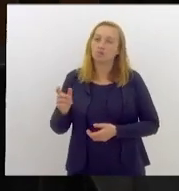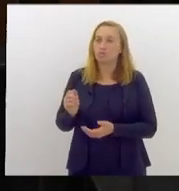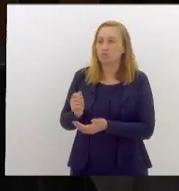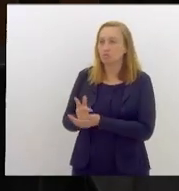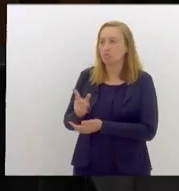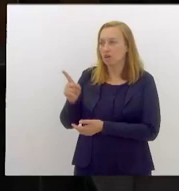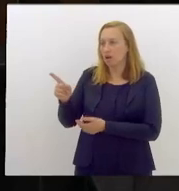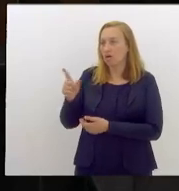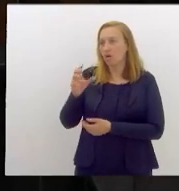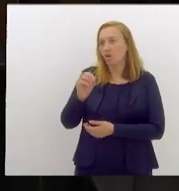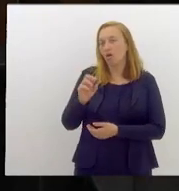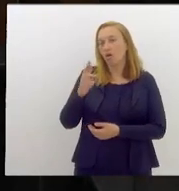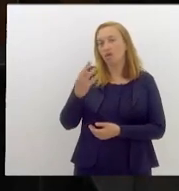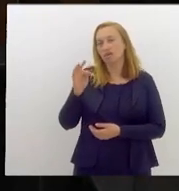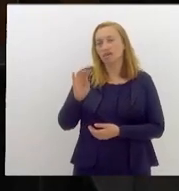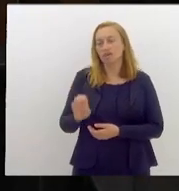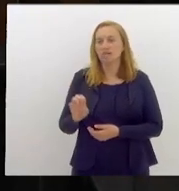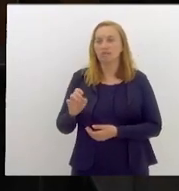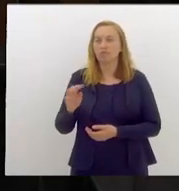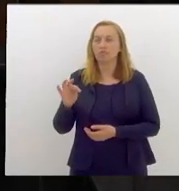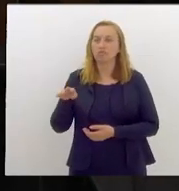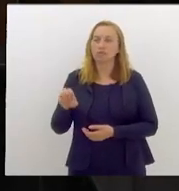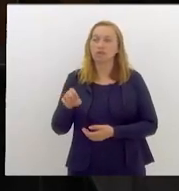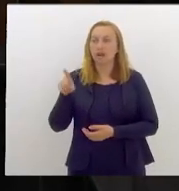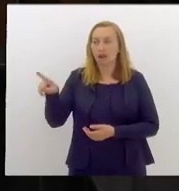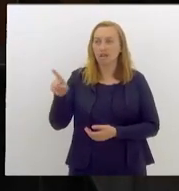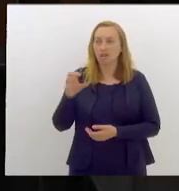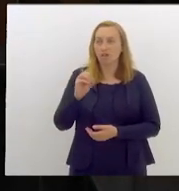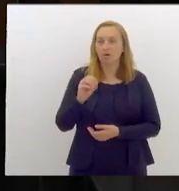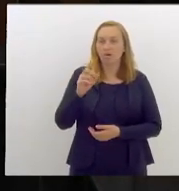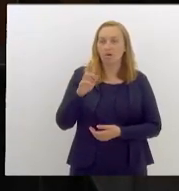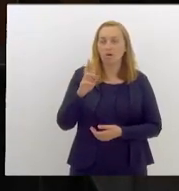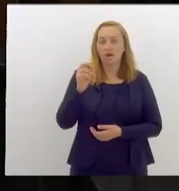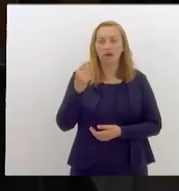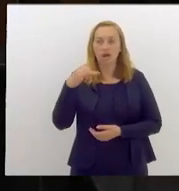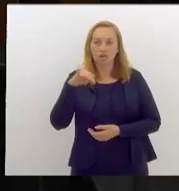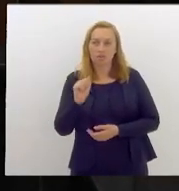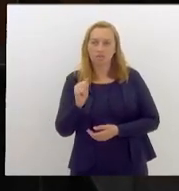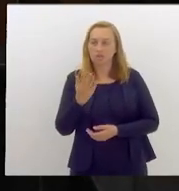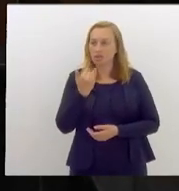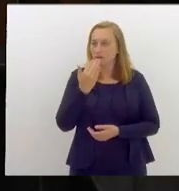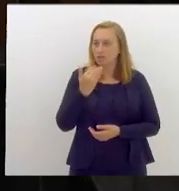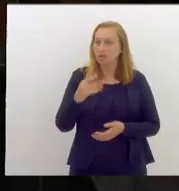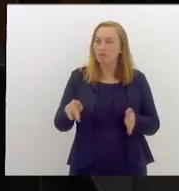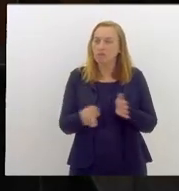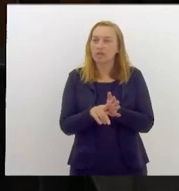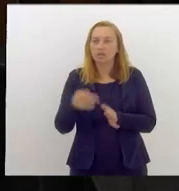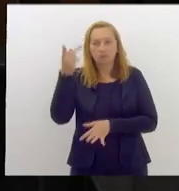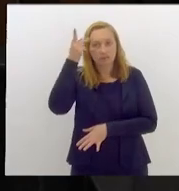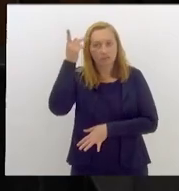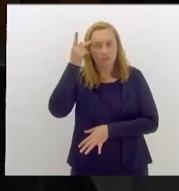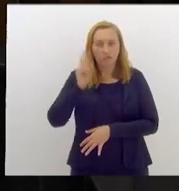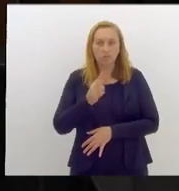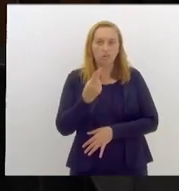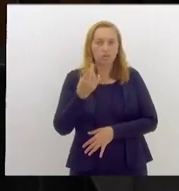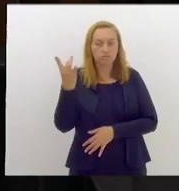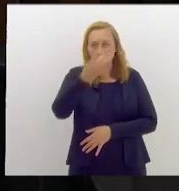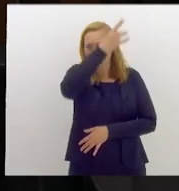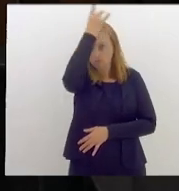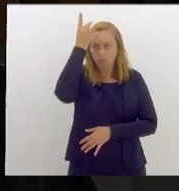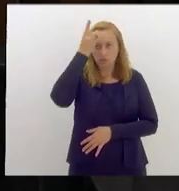que lá na sessão de orgânicos a maioria dos alimentos são ou do Estado de São Paulo ou do Estado do Espírito